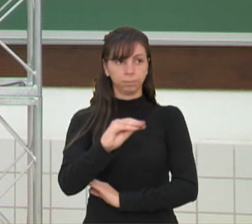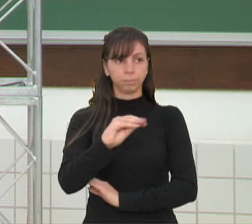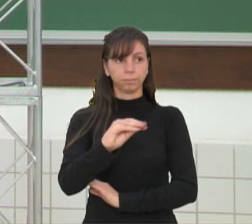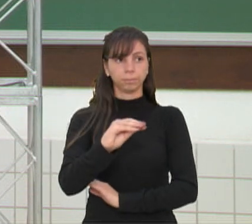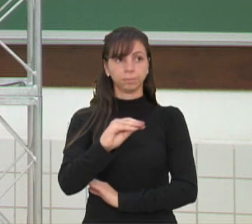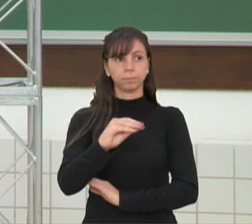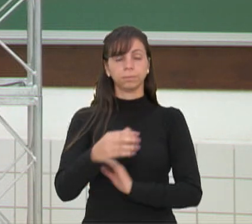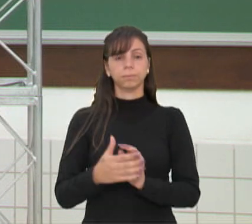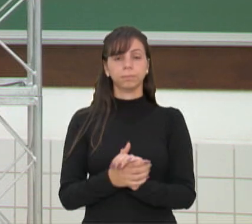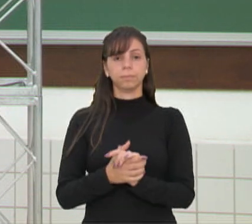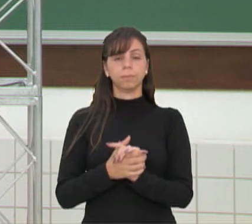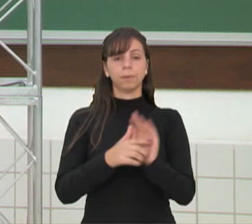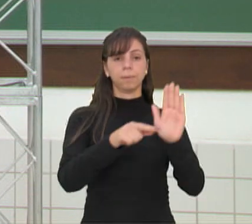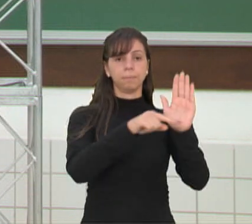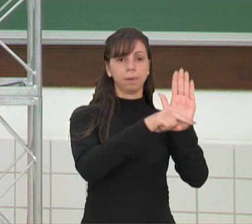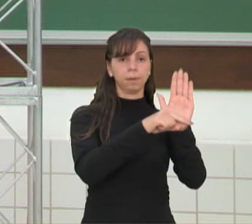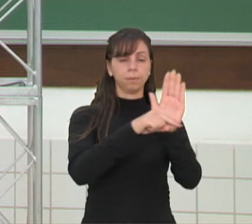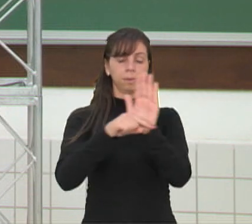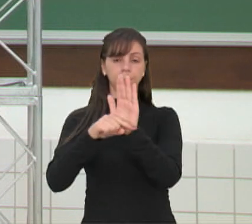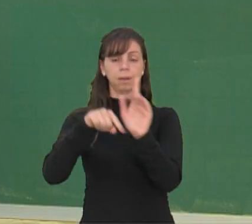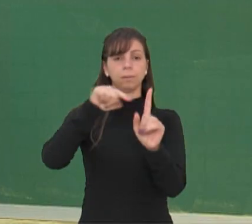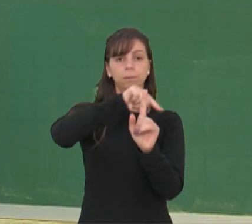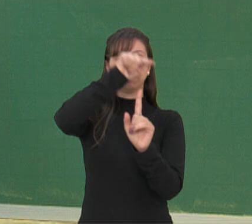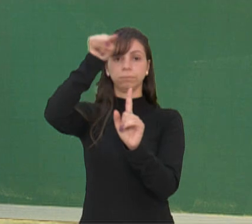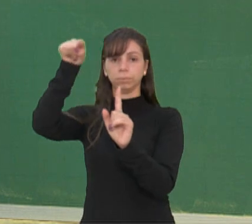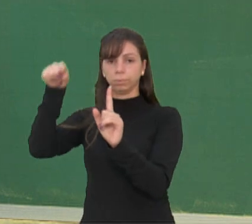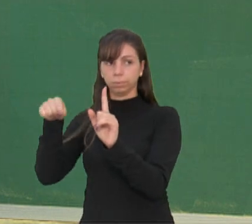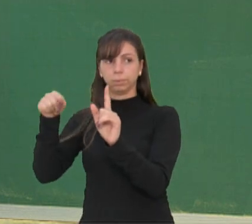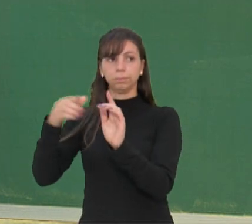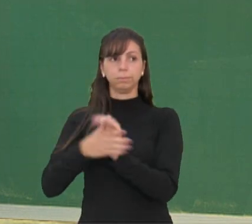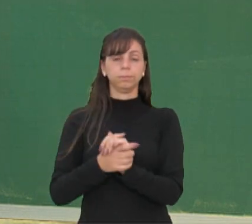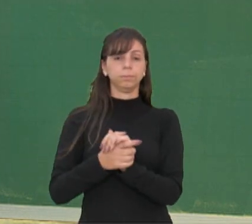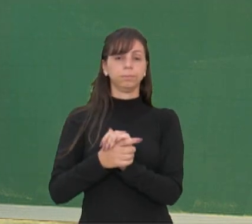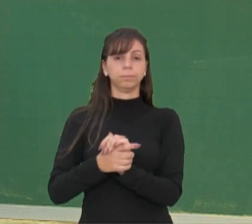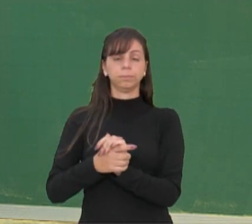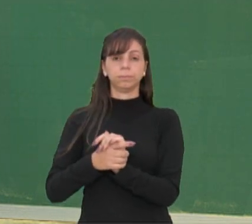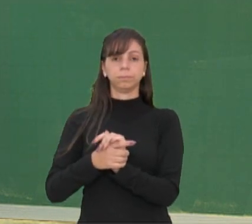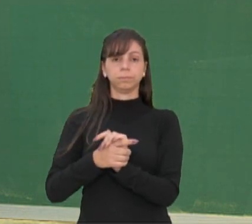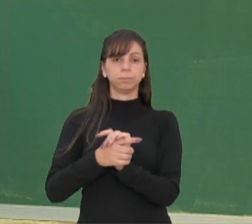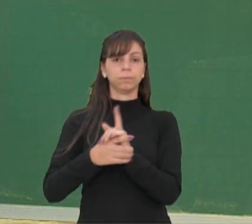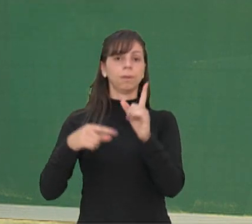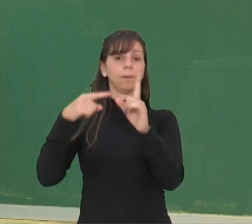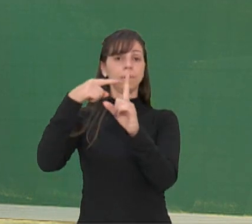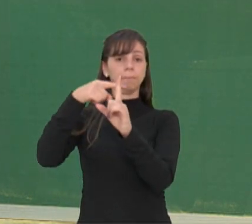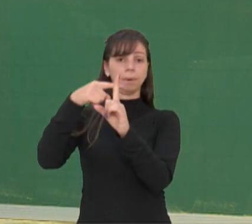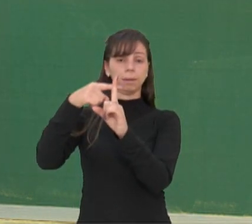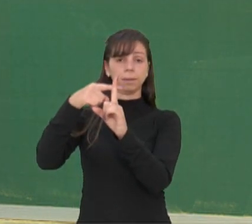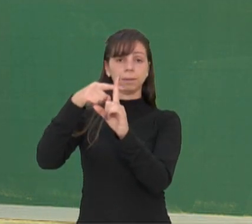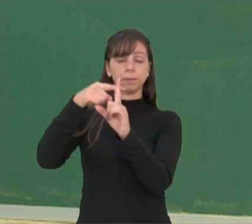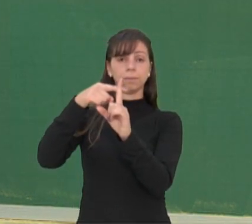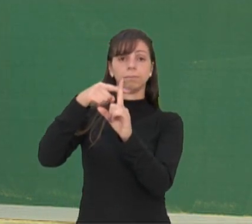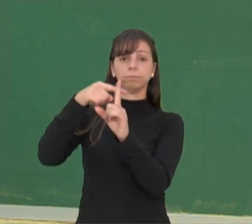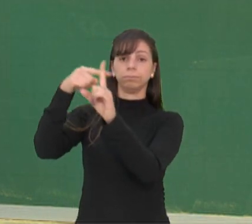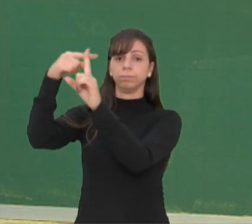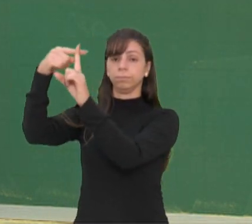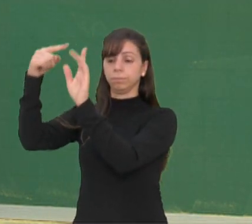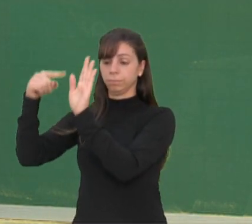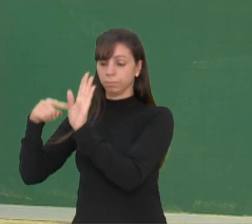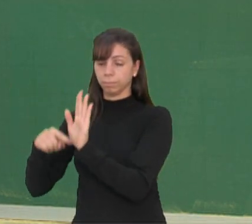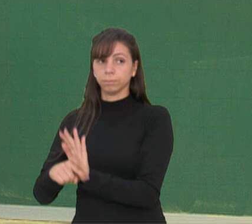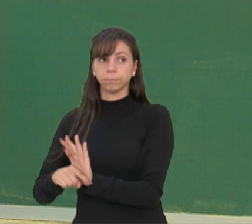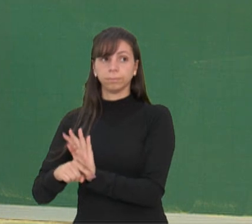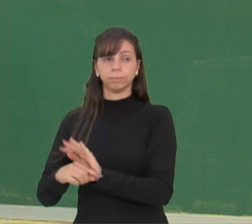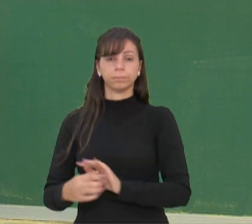sinal de menos troca o sinal lá de dentro e o sinal de mais repete o que está lá dentro, tá? Agora você precisa tomar cuidado